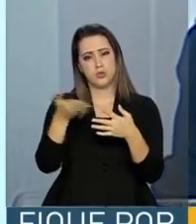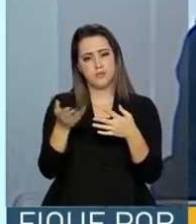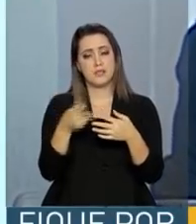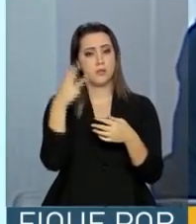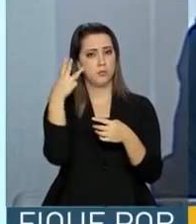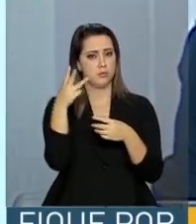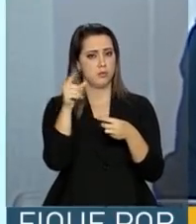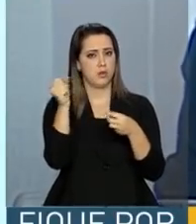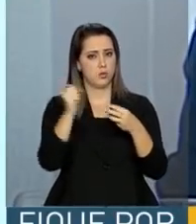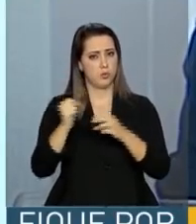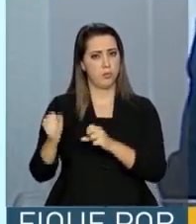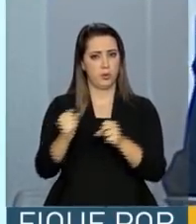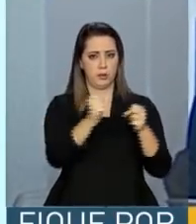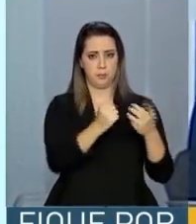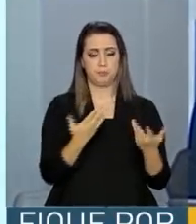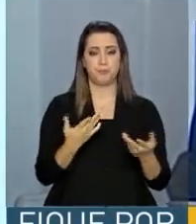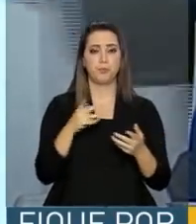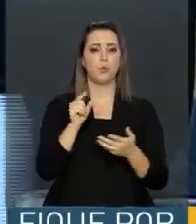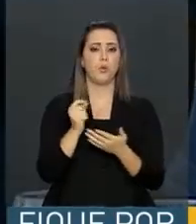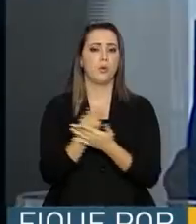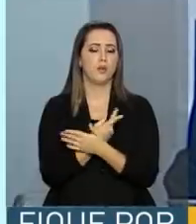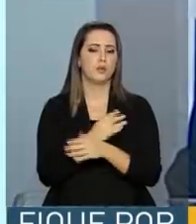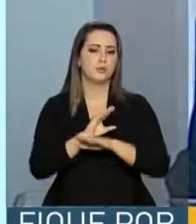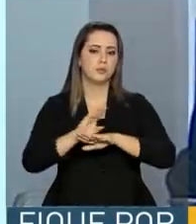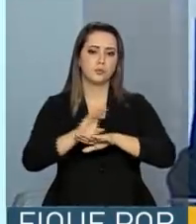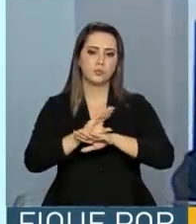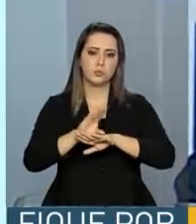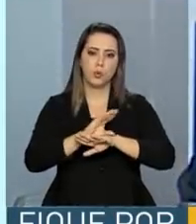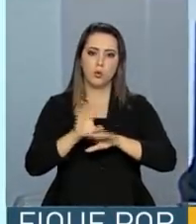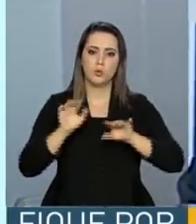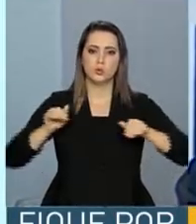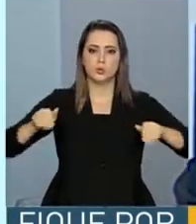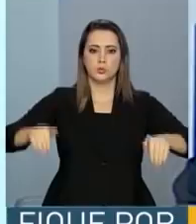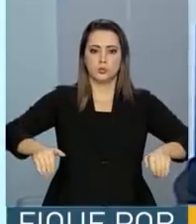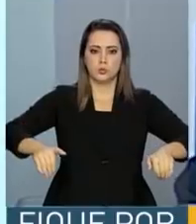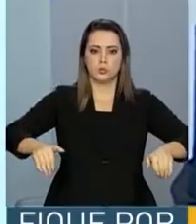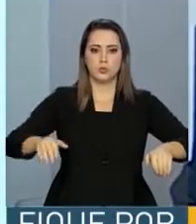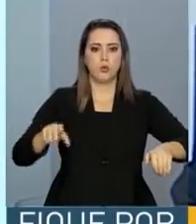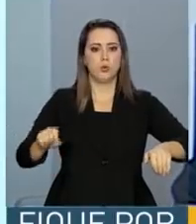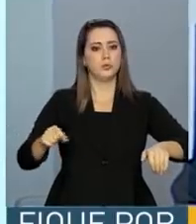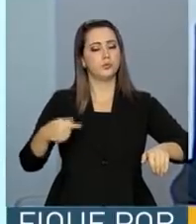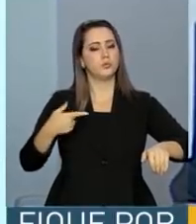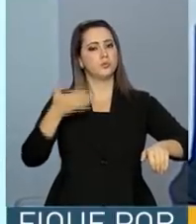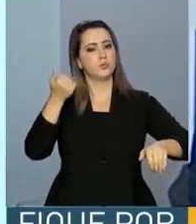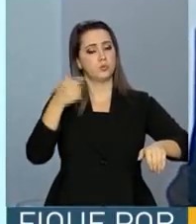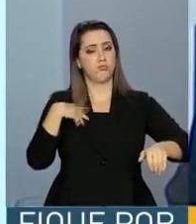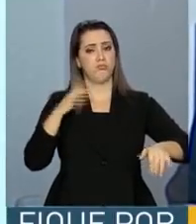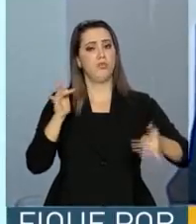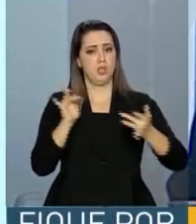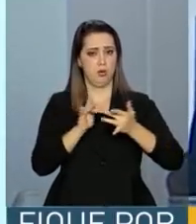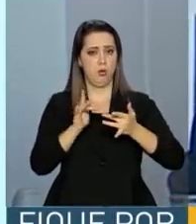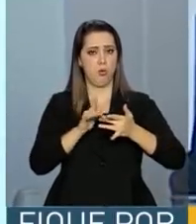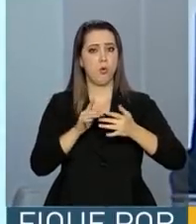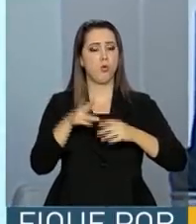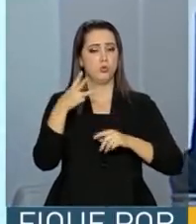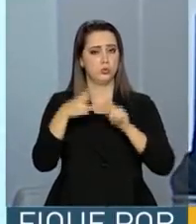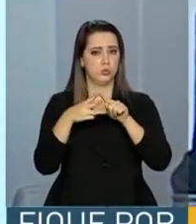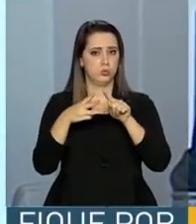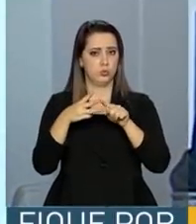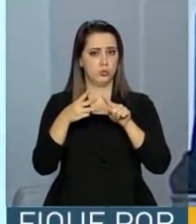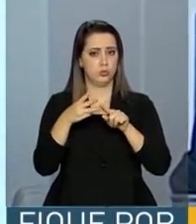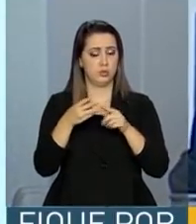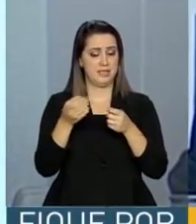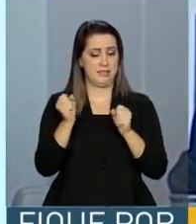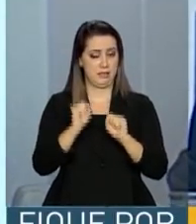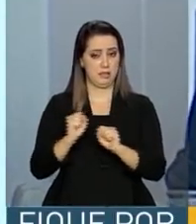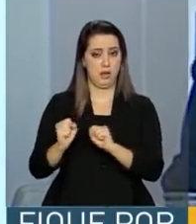fez a condição de imperial ela ela adotou a teoria da tripartição do poder mas estabeleceu o chamado poder moderador